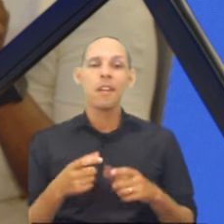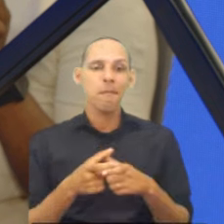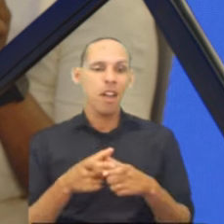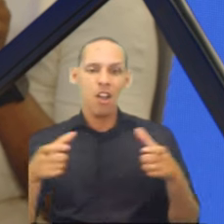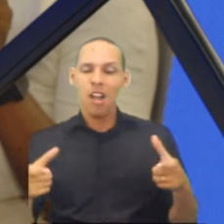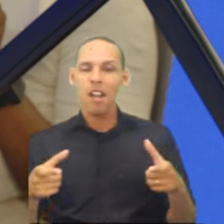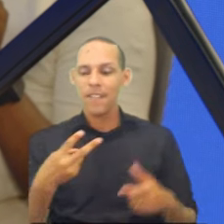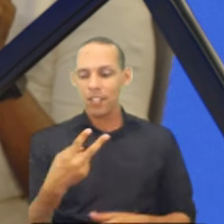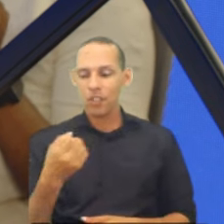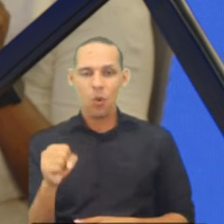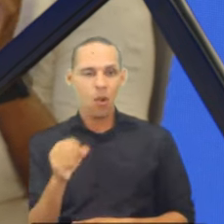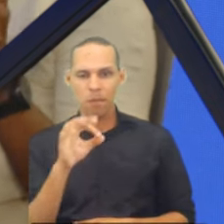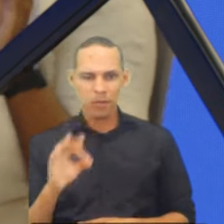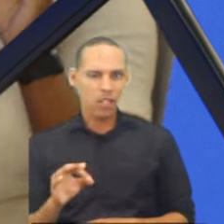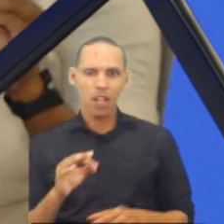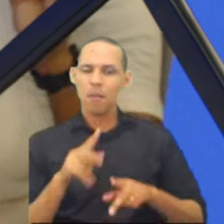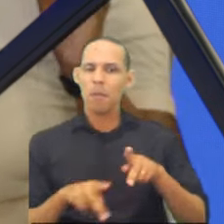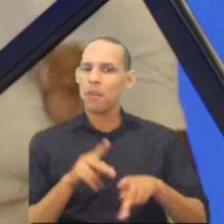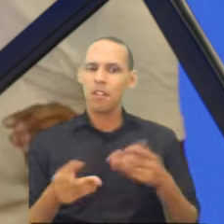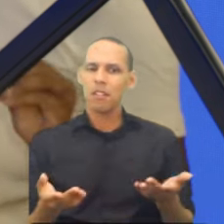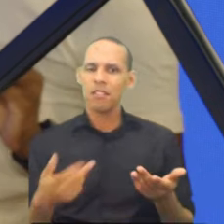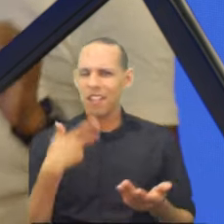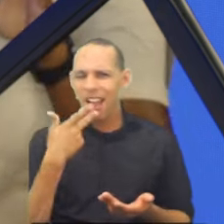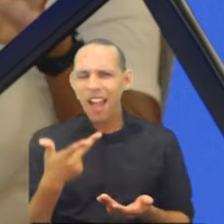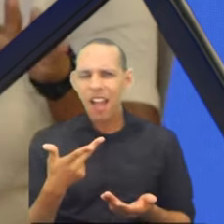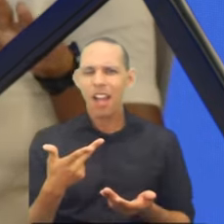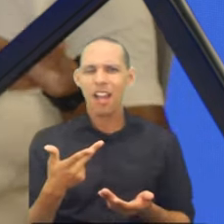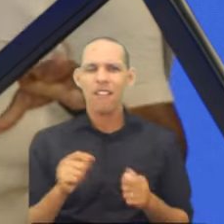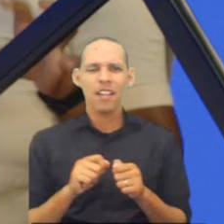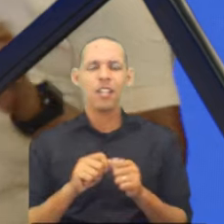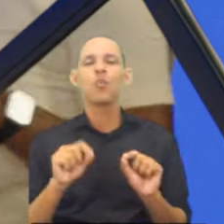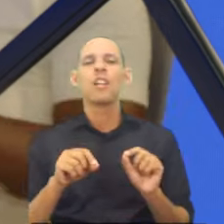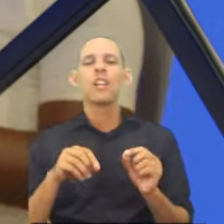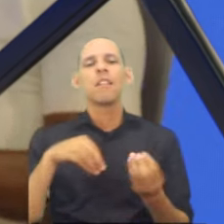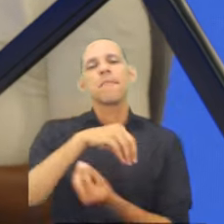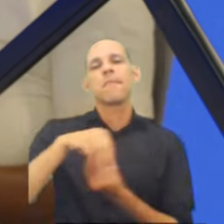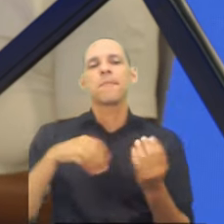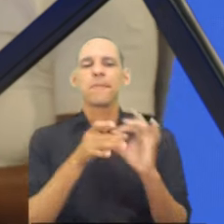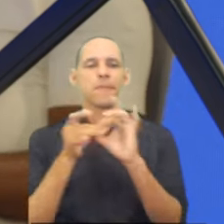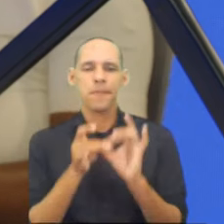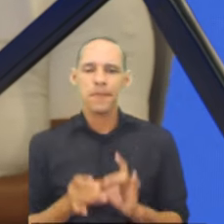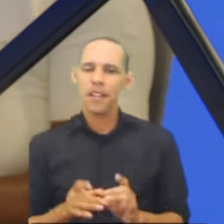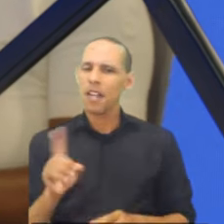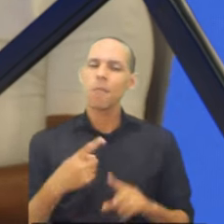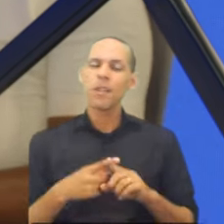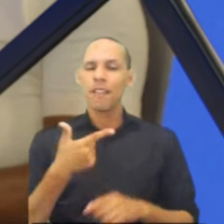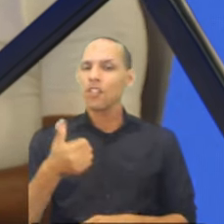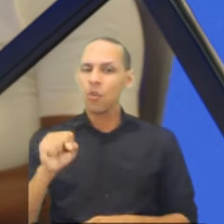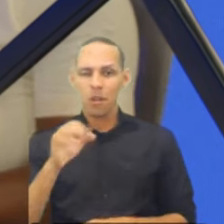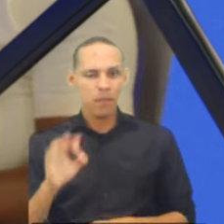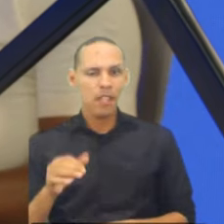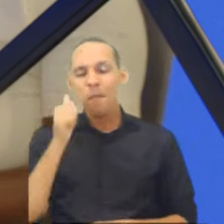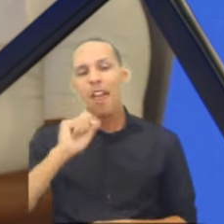maioria somos 28% da população eu não vou fazer aqui das interseccionalidades porque entre 28% tem